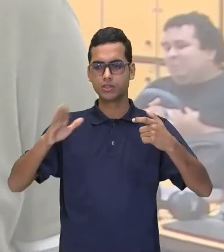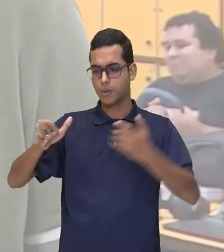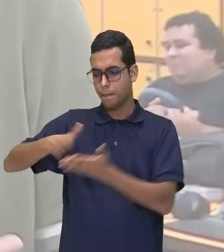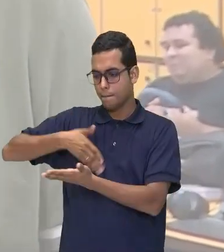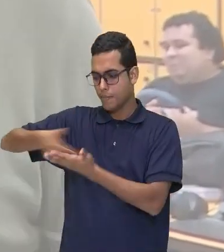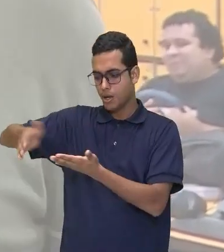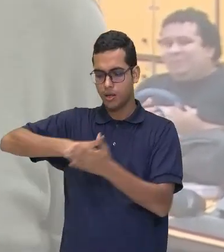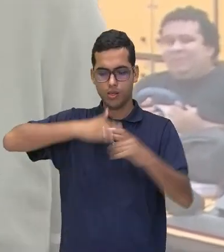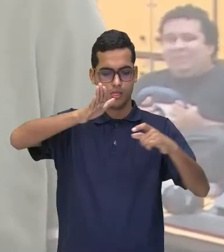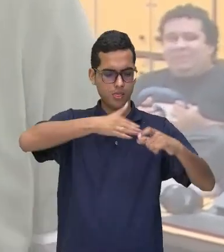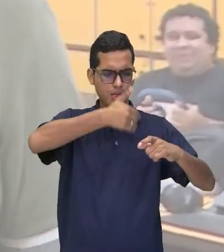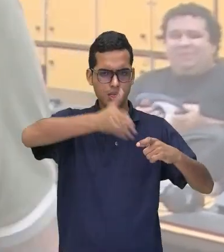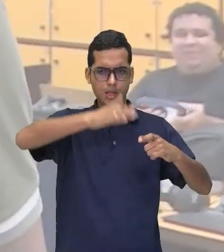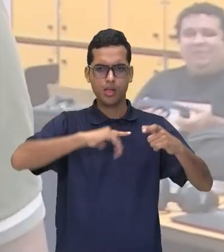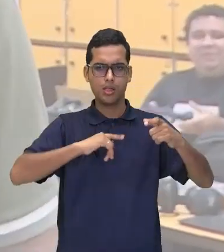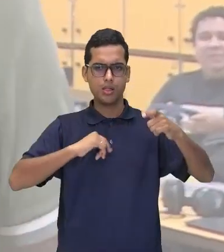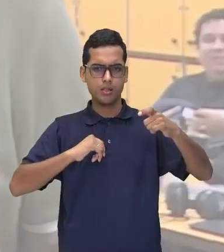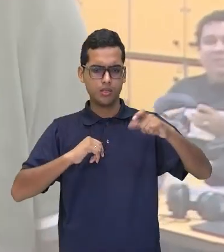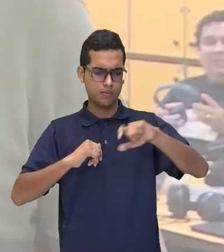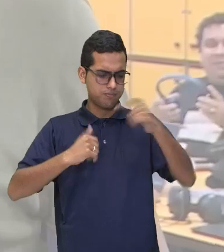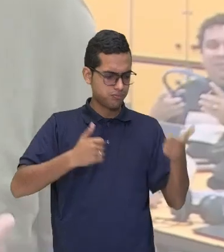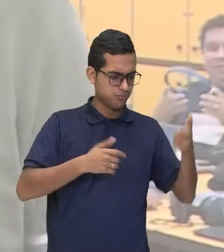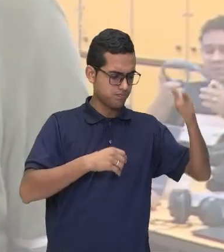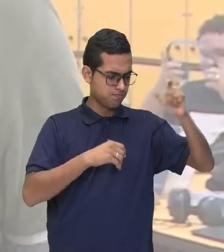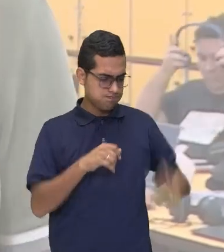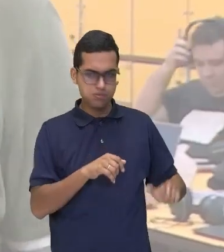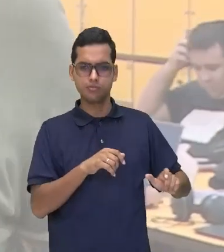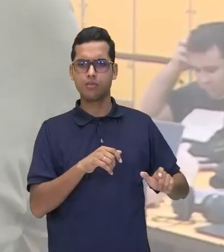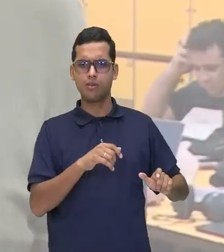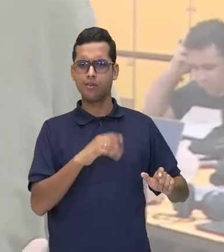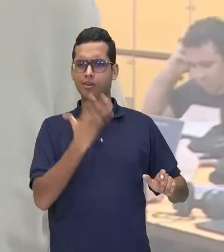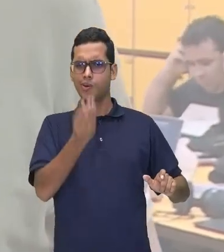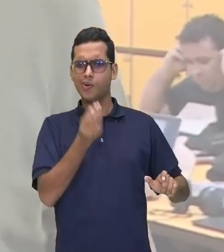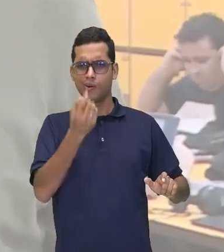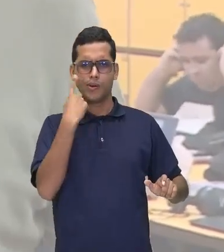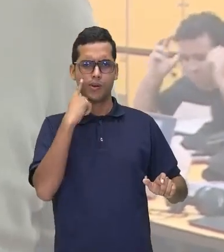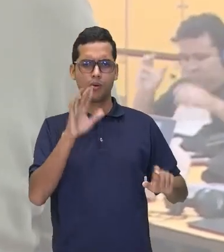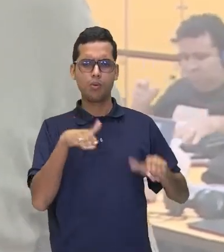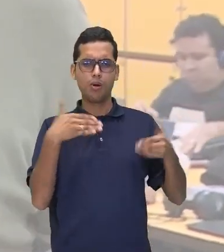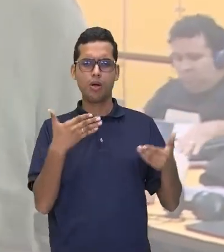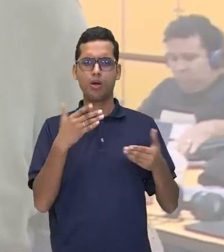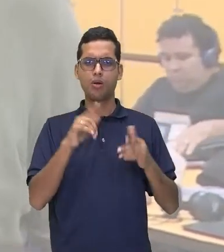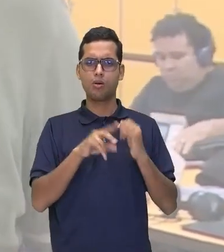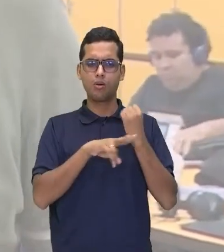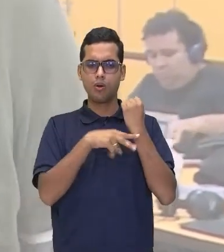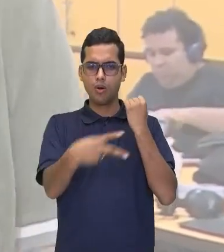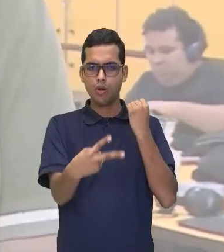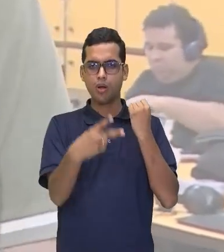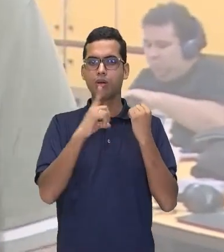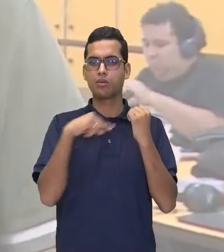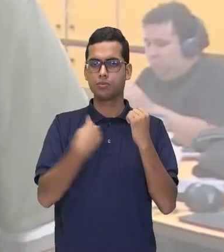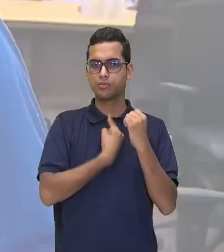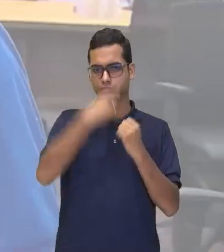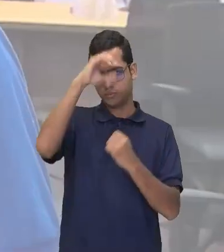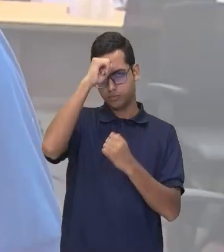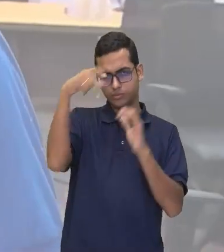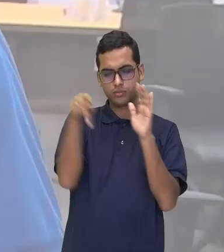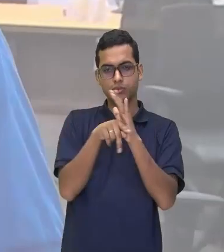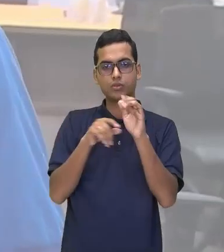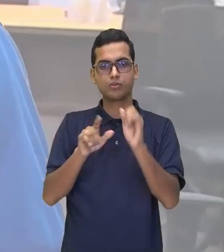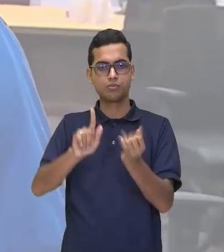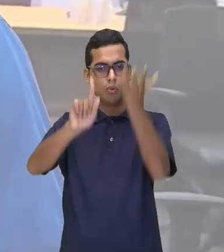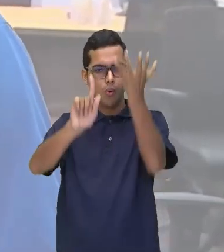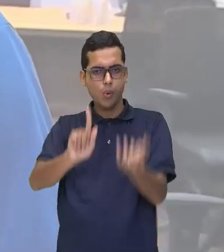chão. Qual é o efeito que está ali incidindo, né, acontecendo sobre aquela bolacha, que é a gravidade. Isso a gente aprende em física. Componentes